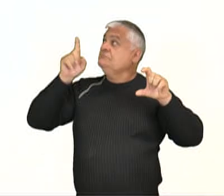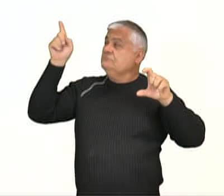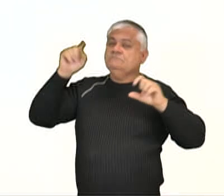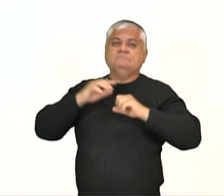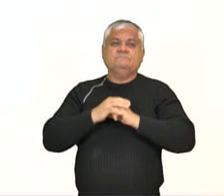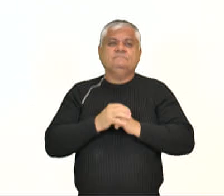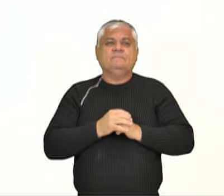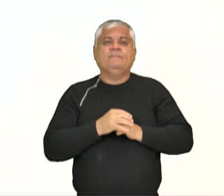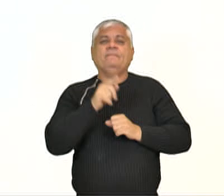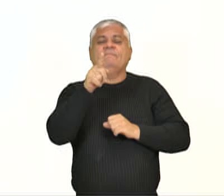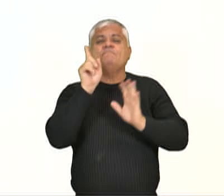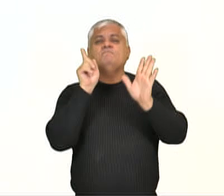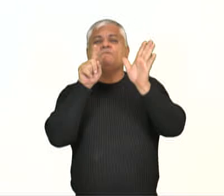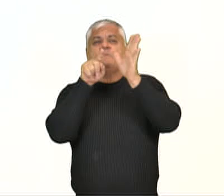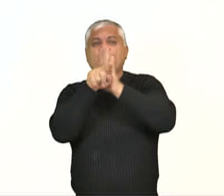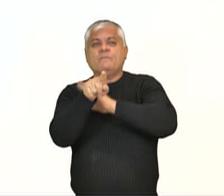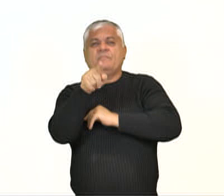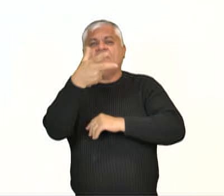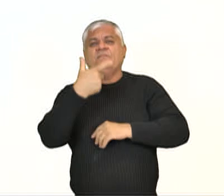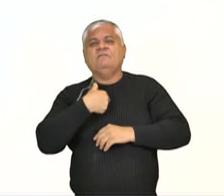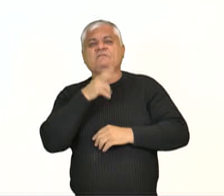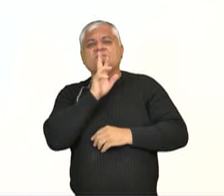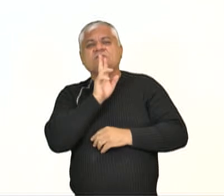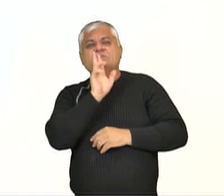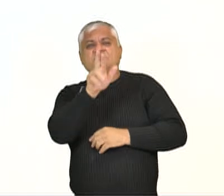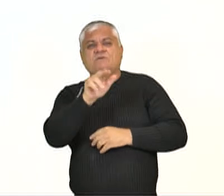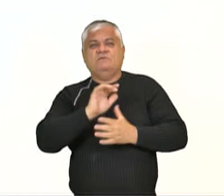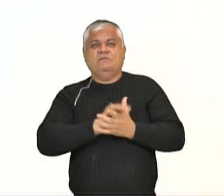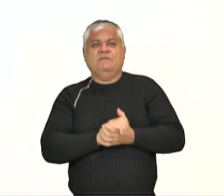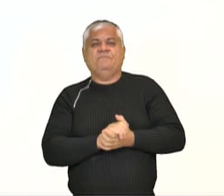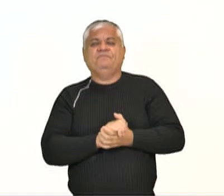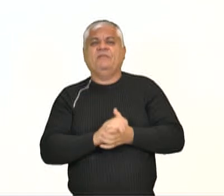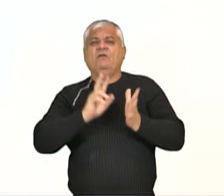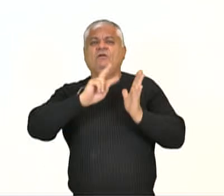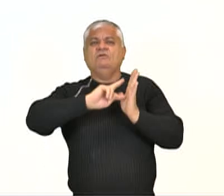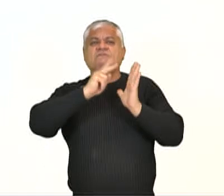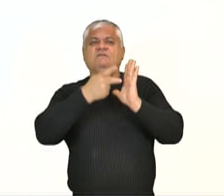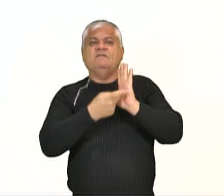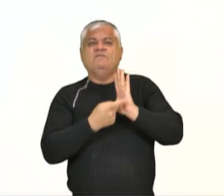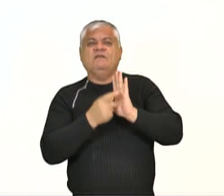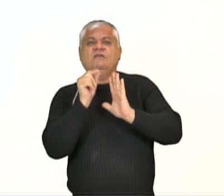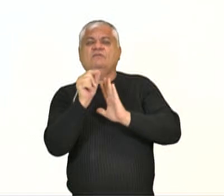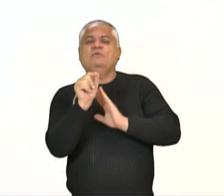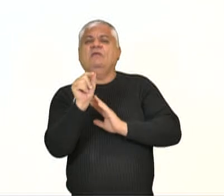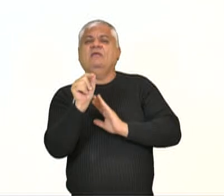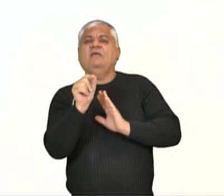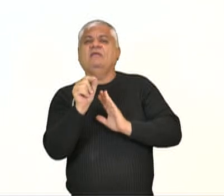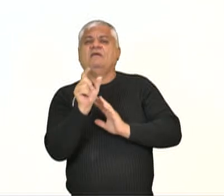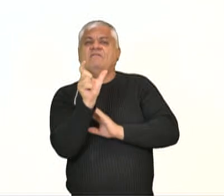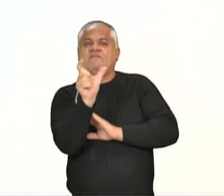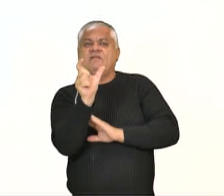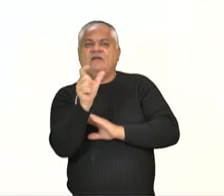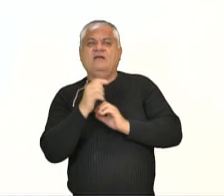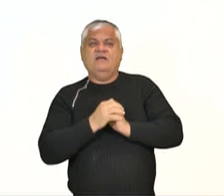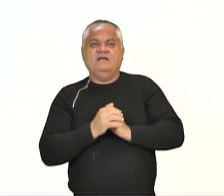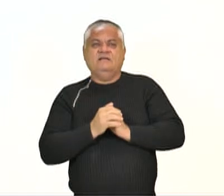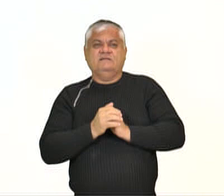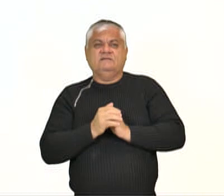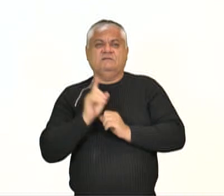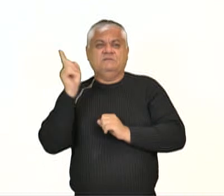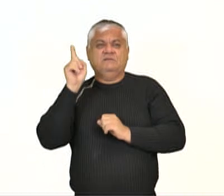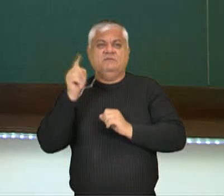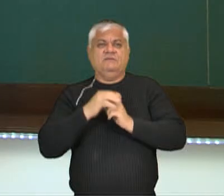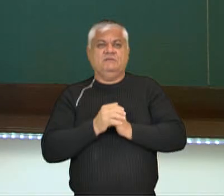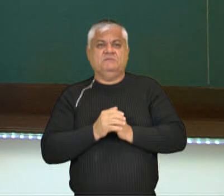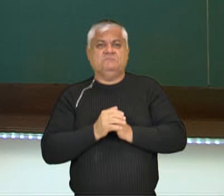the meaning of to reach the point? Qual é o significado, então, dessa frase, to reach the point?